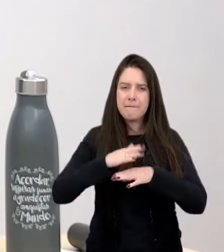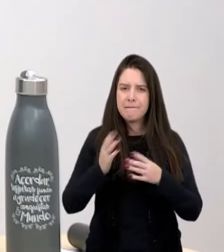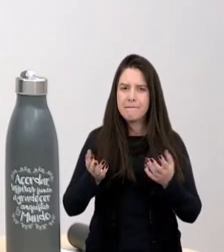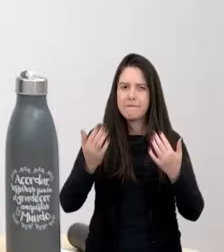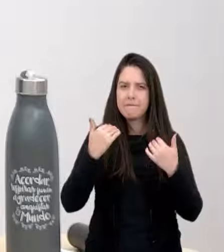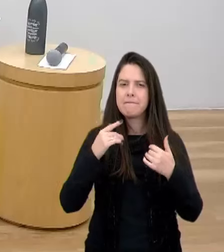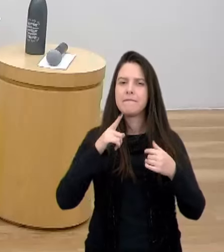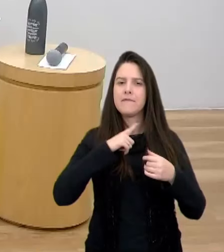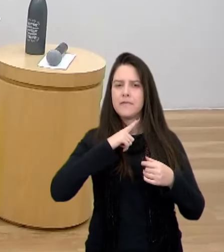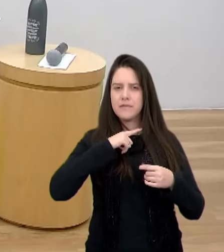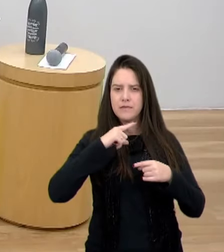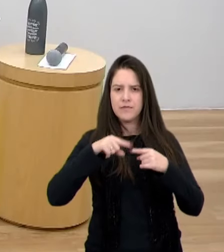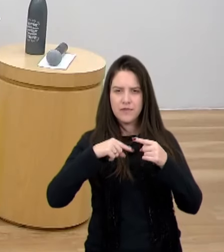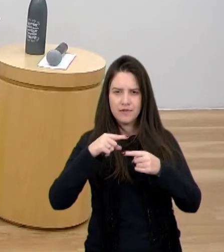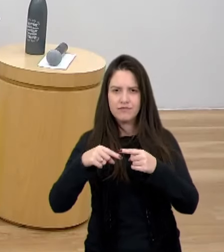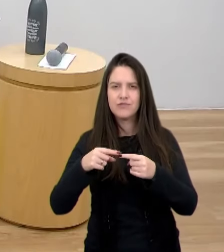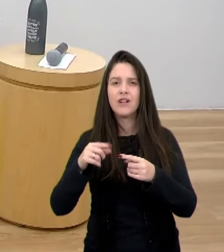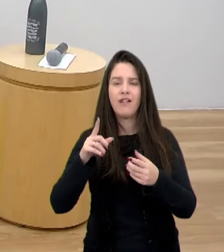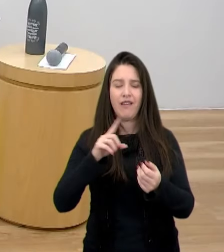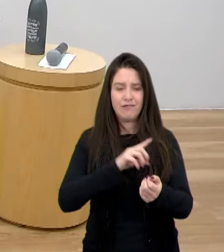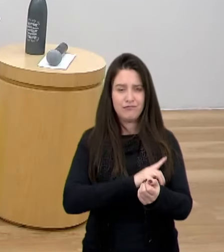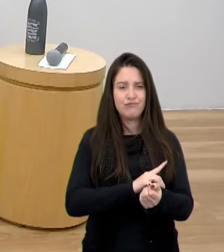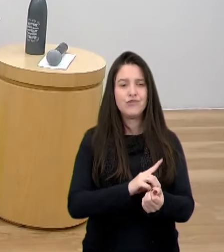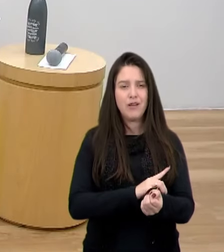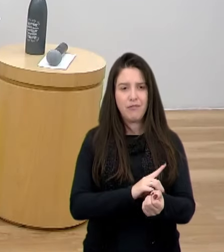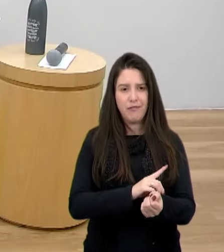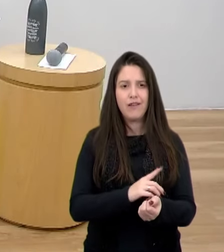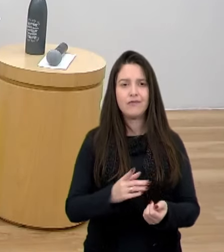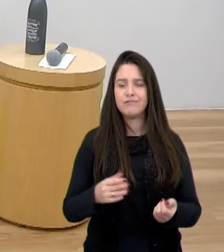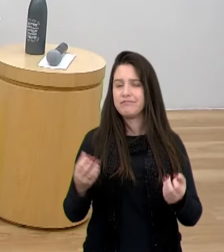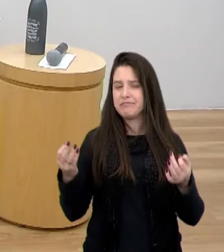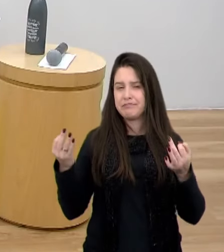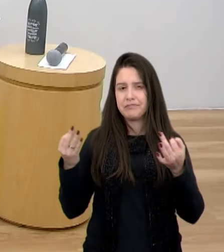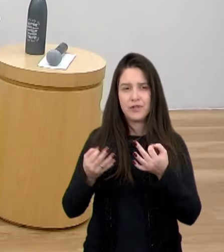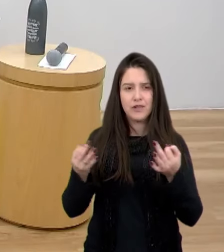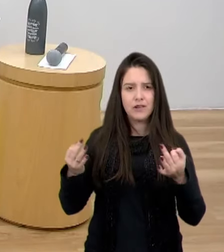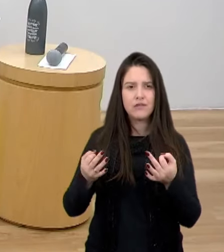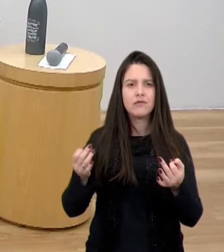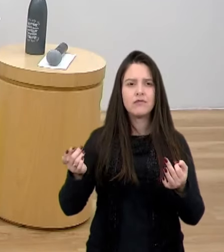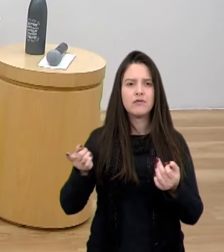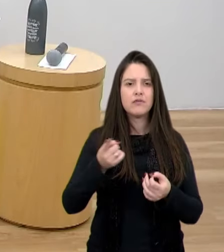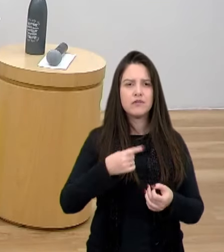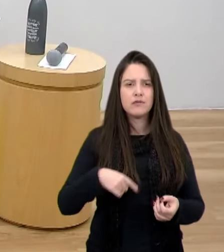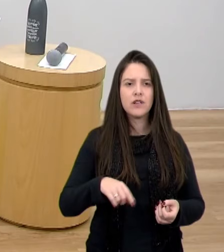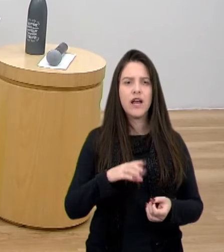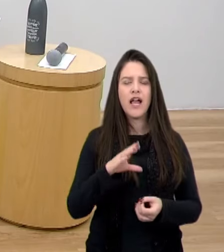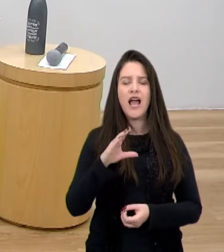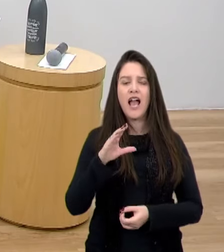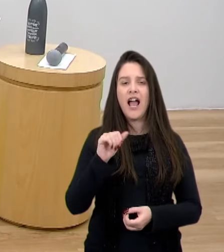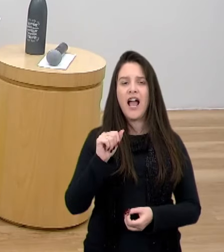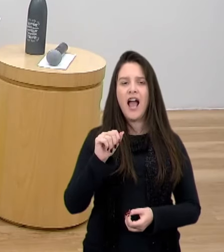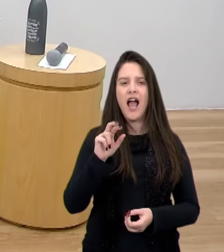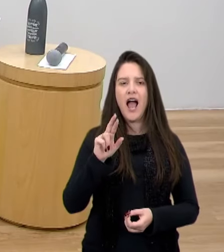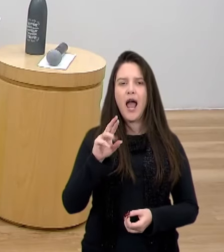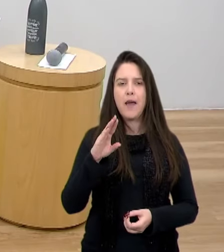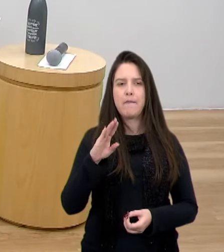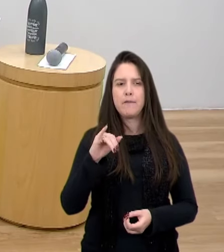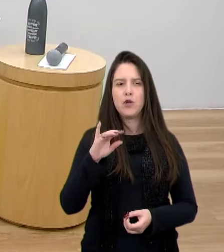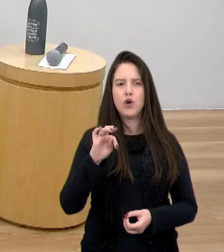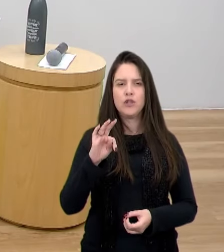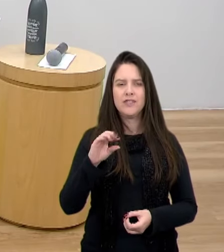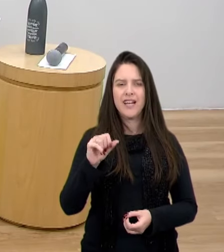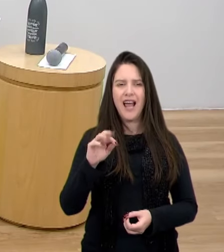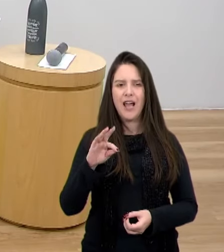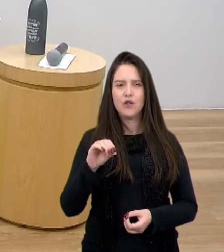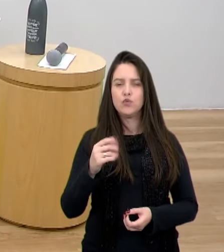dia também contribui para o diabetes, né? Perfeito, né? Então a questão aí dos carboidratos, né? Toda vez que a gente come